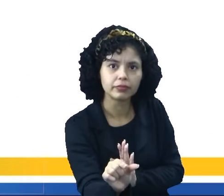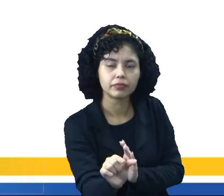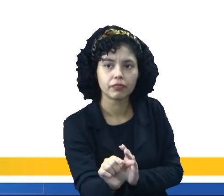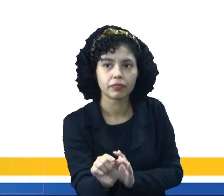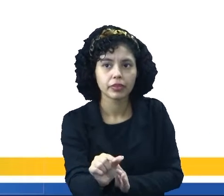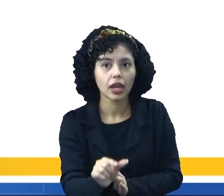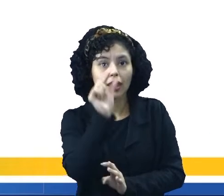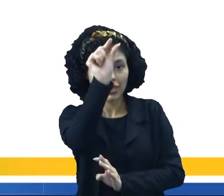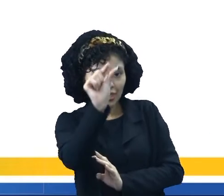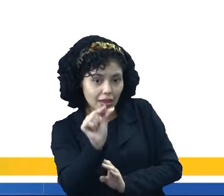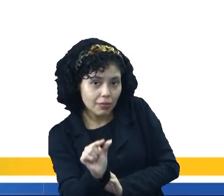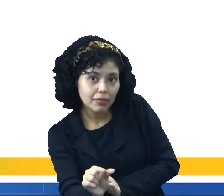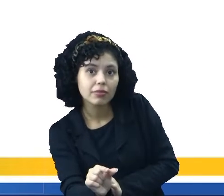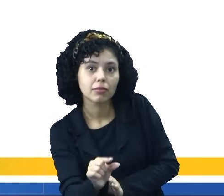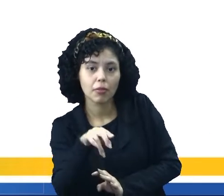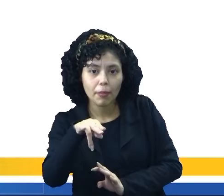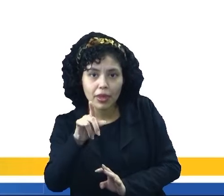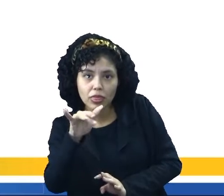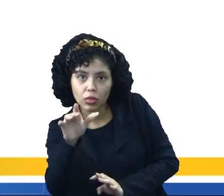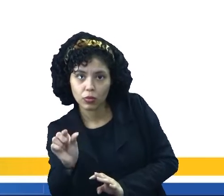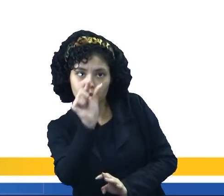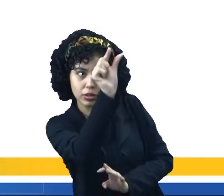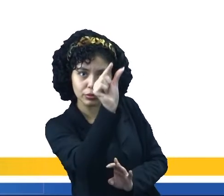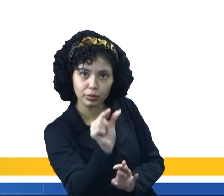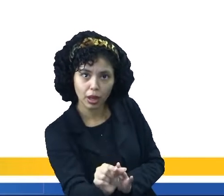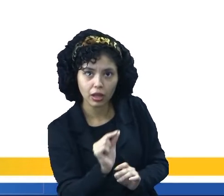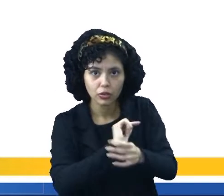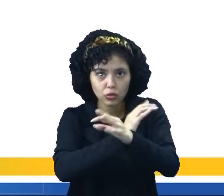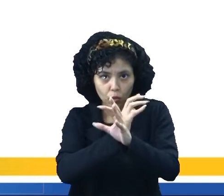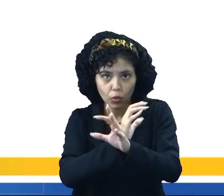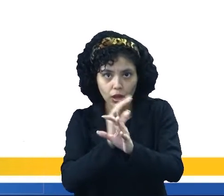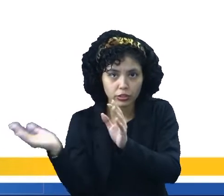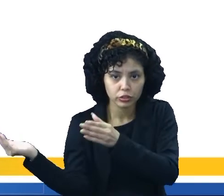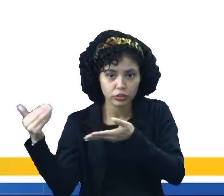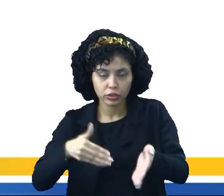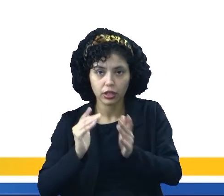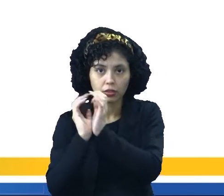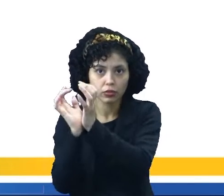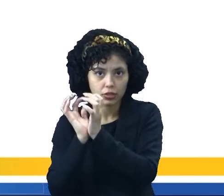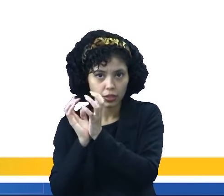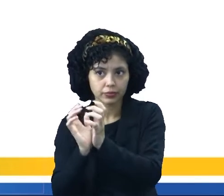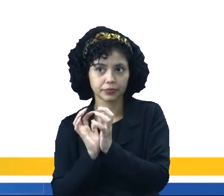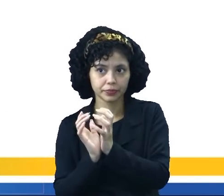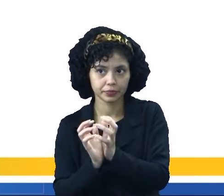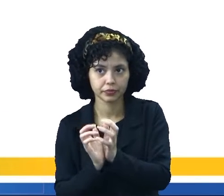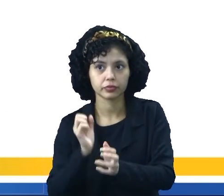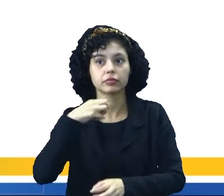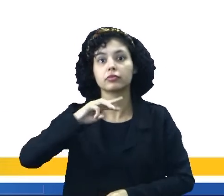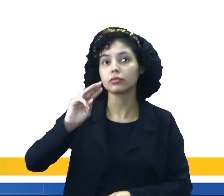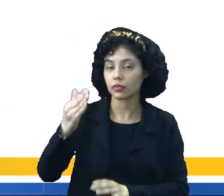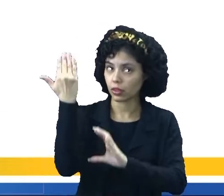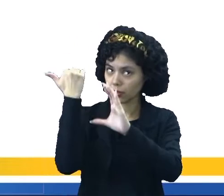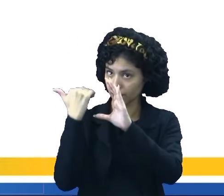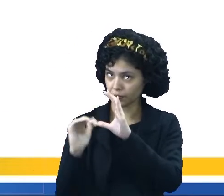Da medula espinhal, essa informação vai até o encéfalo, chega no cérebro. Então, quem